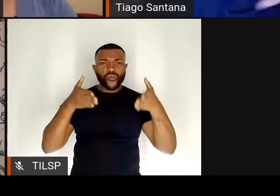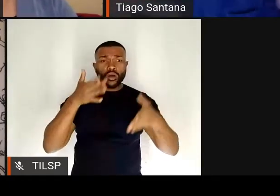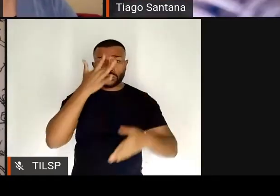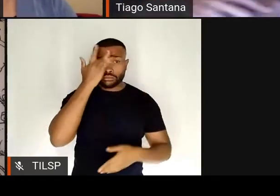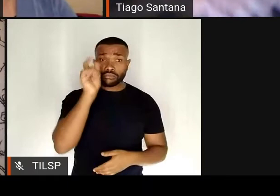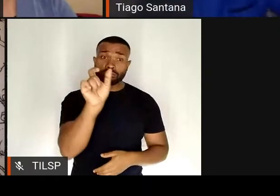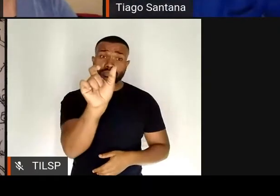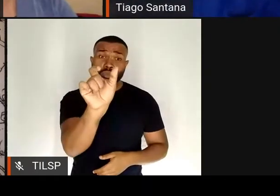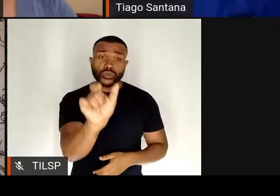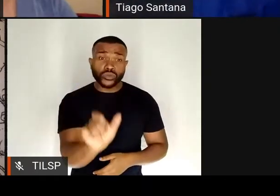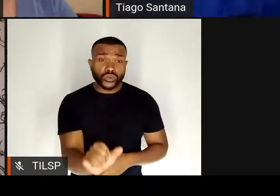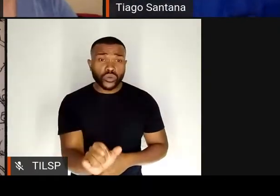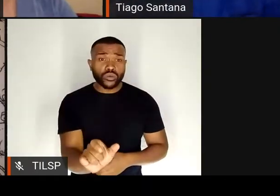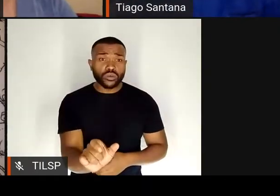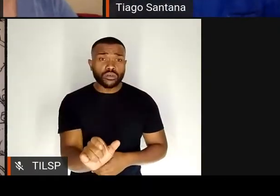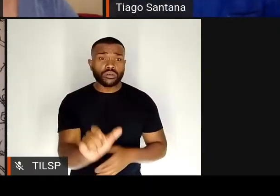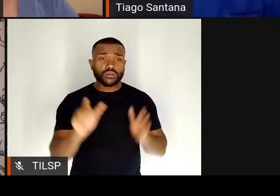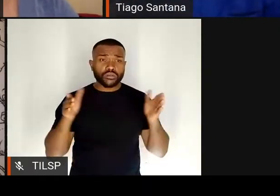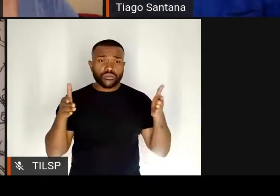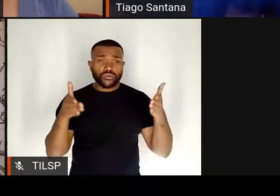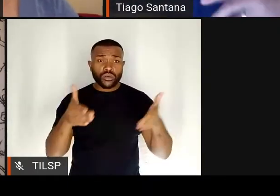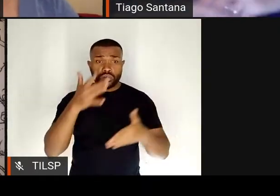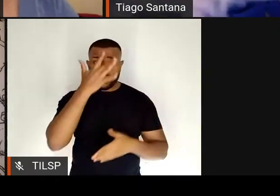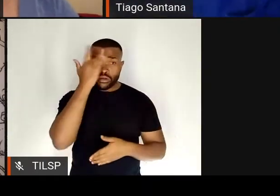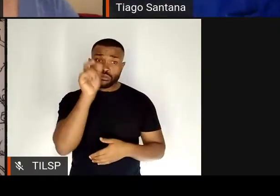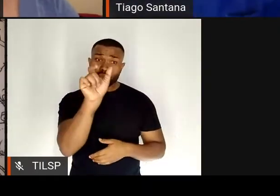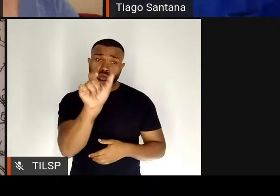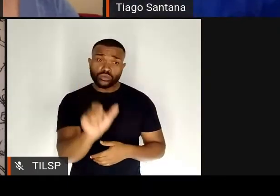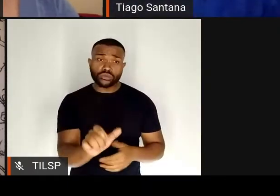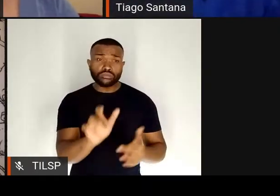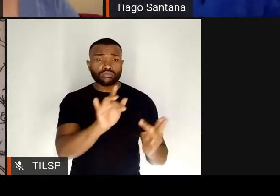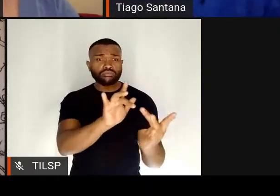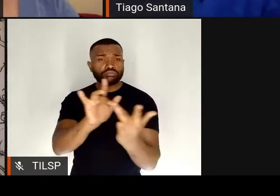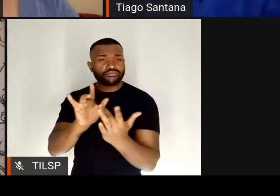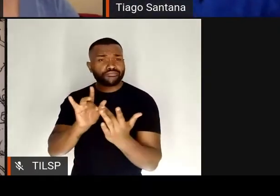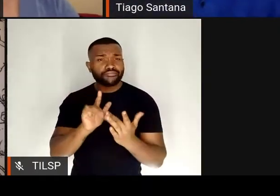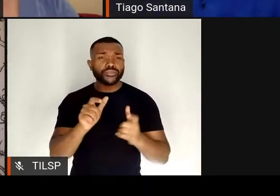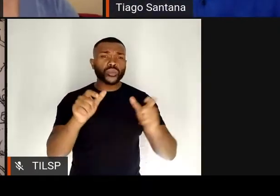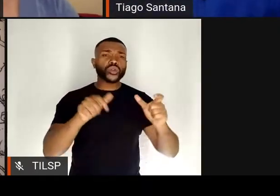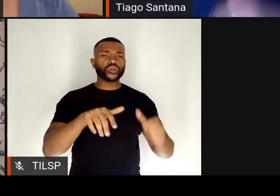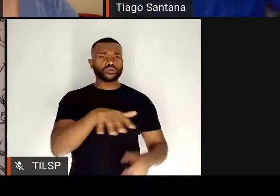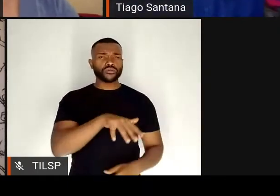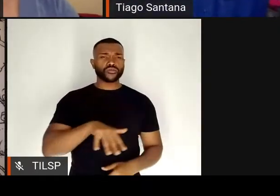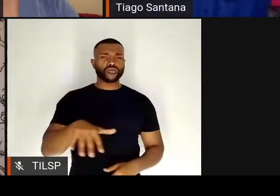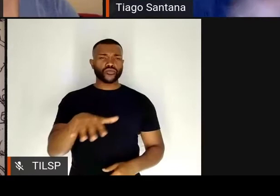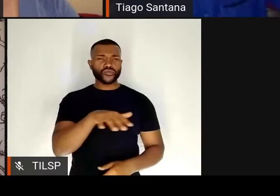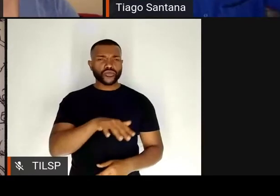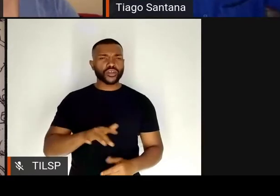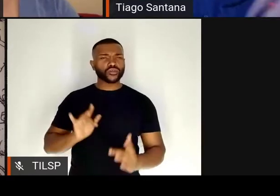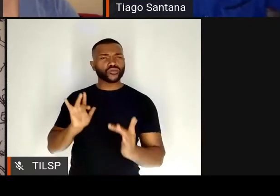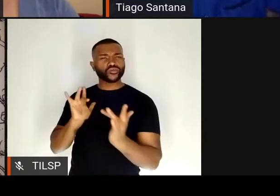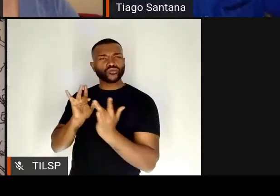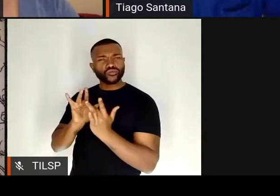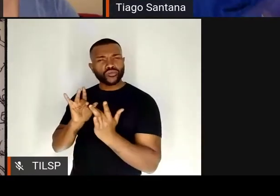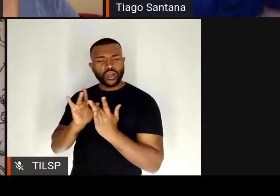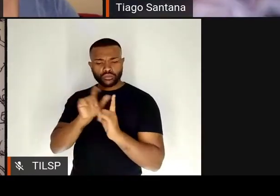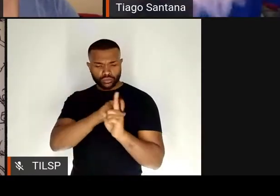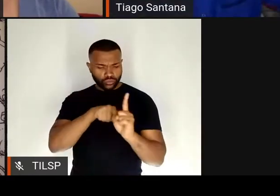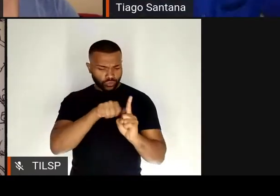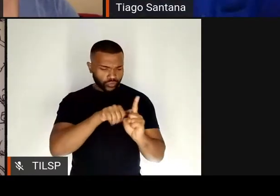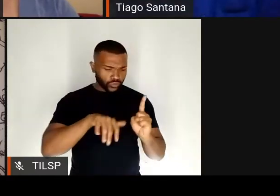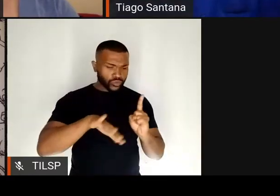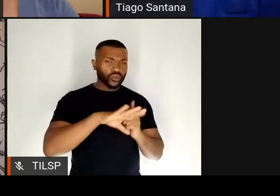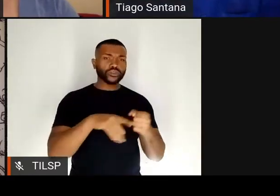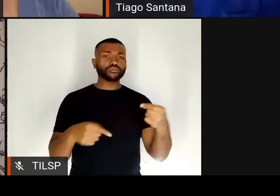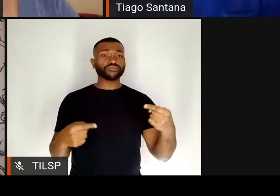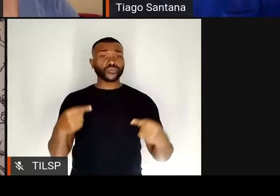obviamente, o homem e suas relações, né, com o outro e com os lugares onde, né, as relações sócio, políticas e econômicas, enfim,